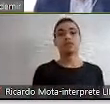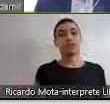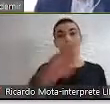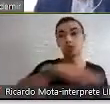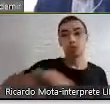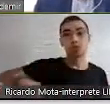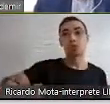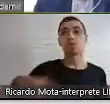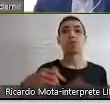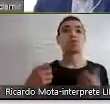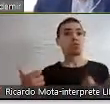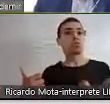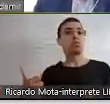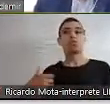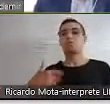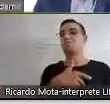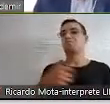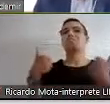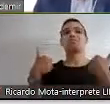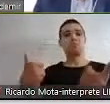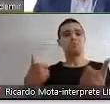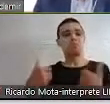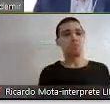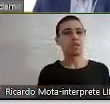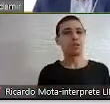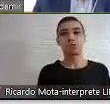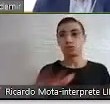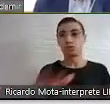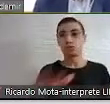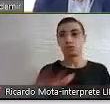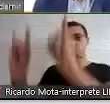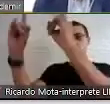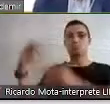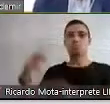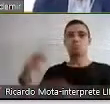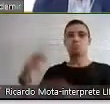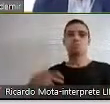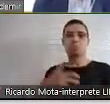nossa edificação, a segurança predial.